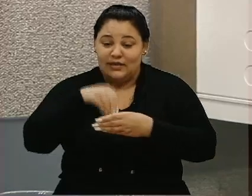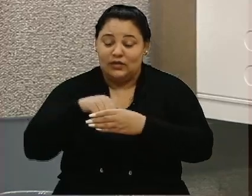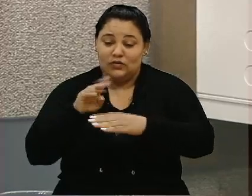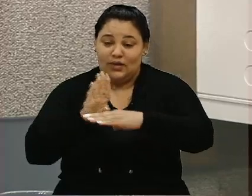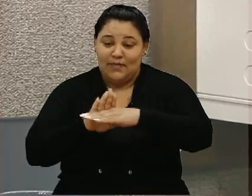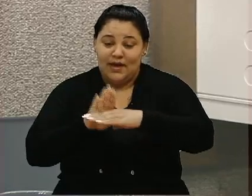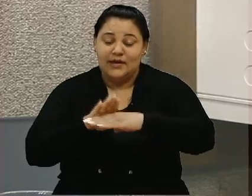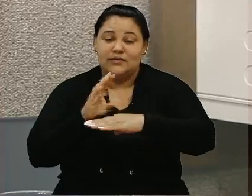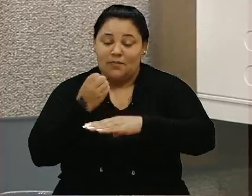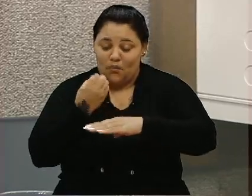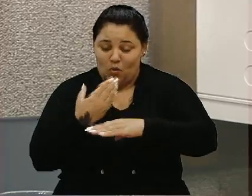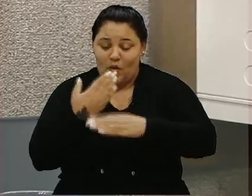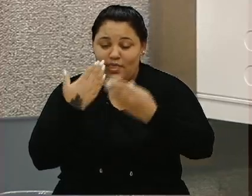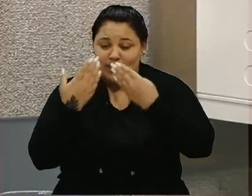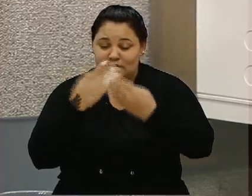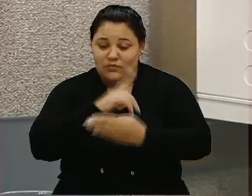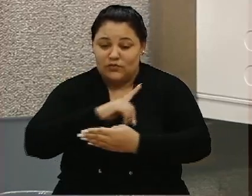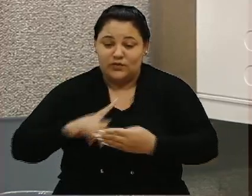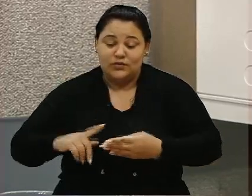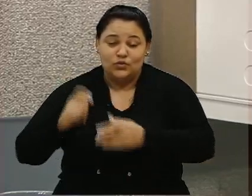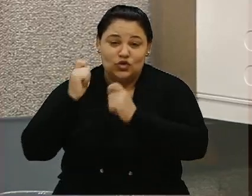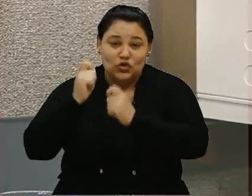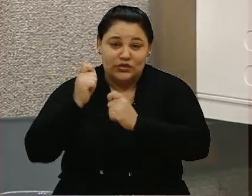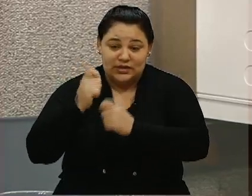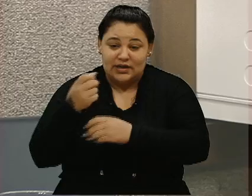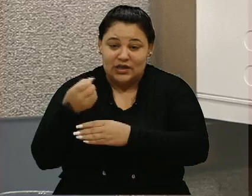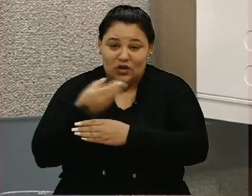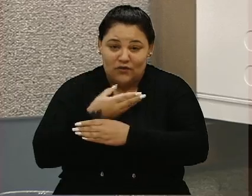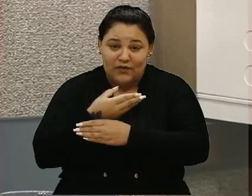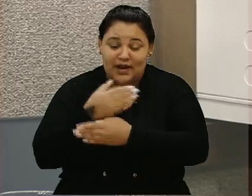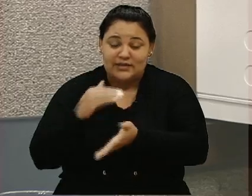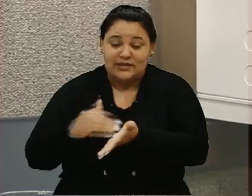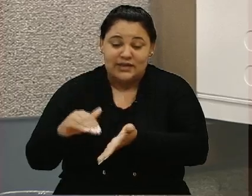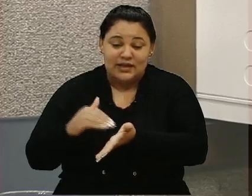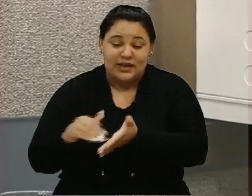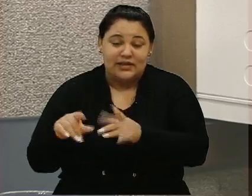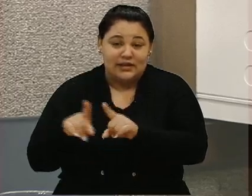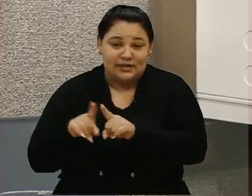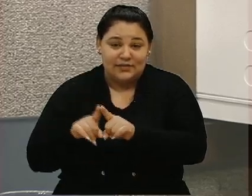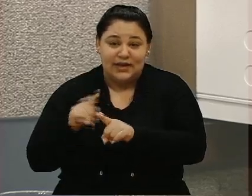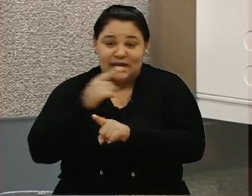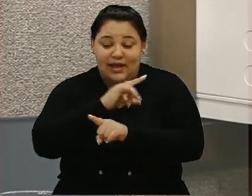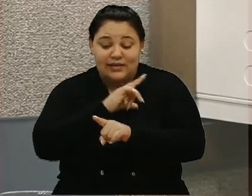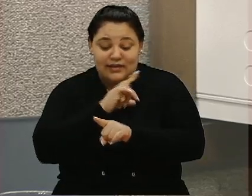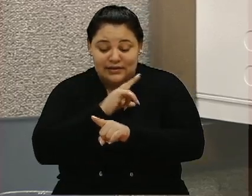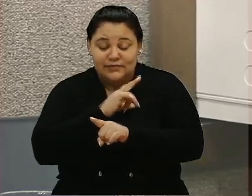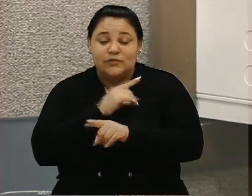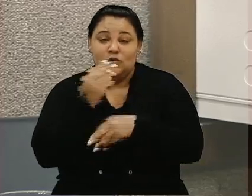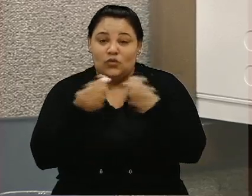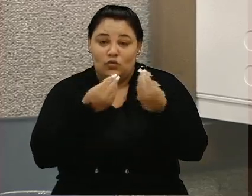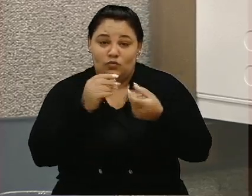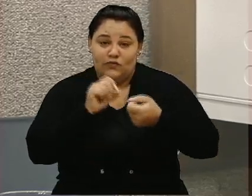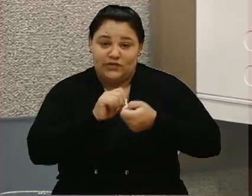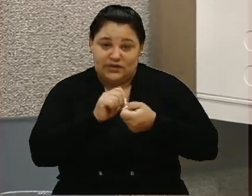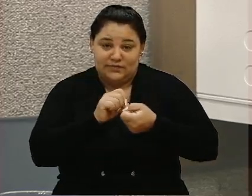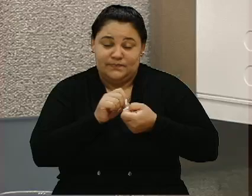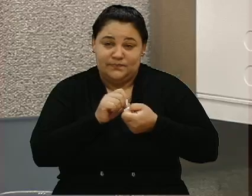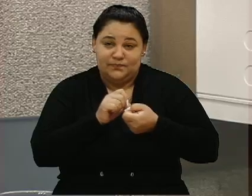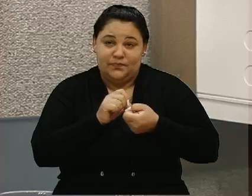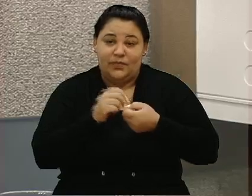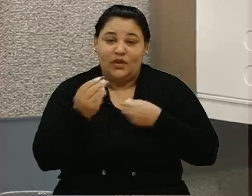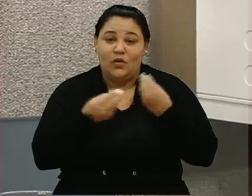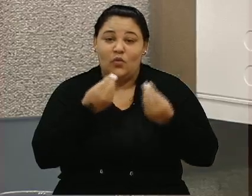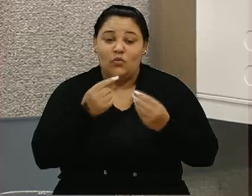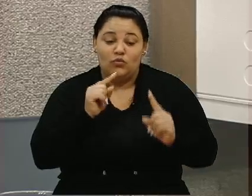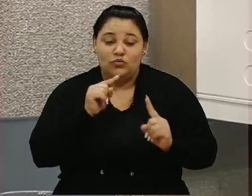né? Então, torcer que a nova secretária aí também, e lá tu tem recursos possíveis, e aonde se pretende